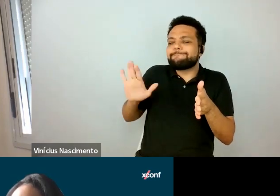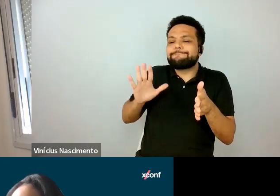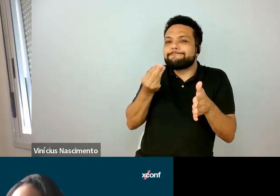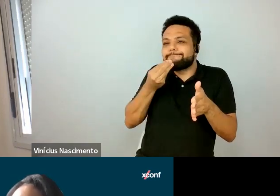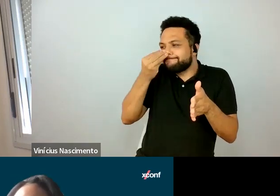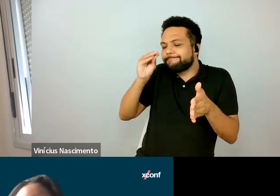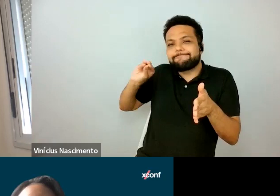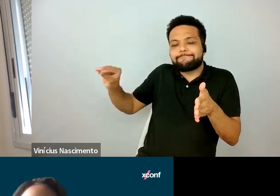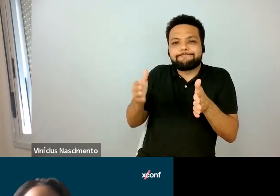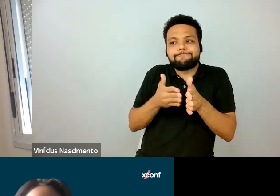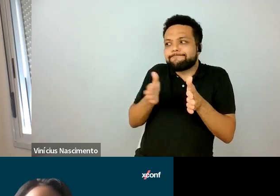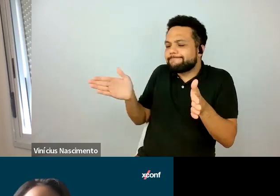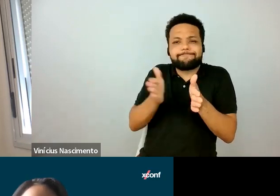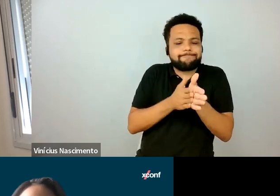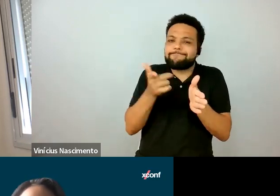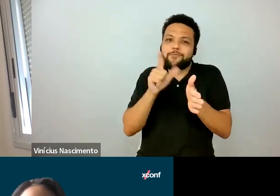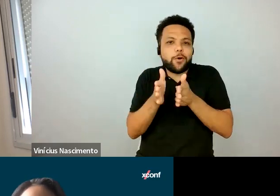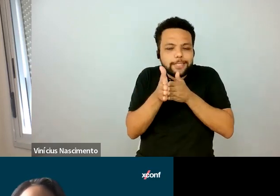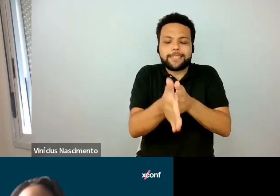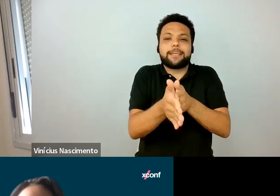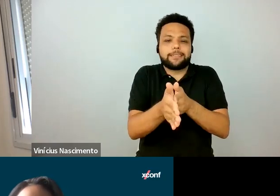alguém, como nos exemplos, tem menos conhecimento.